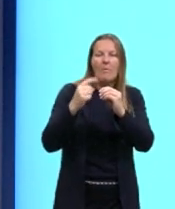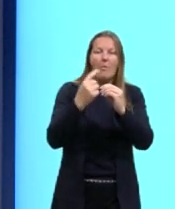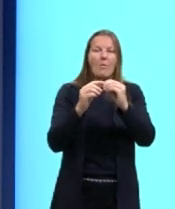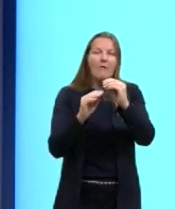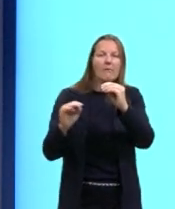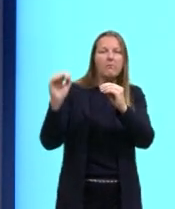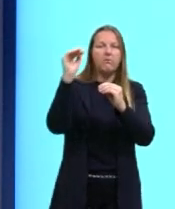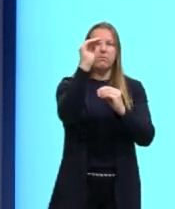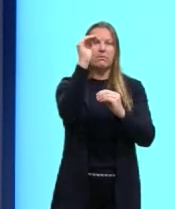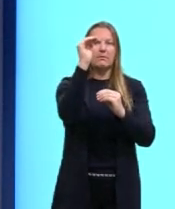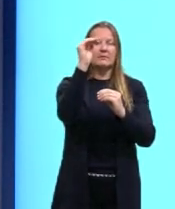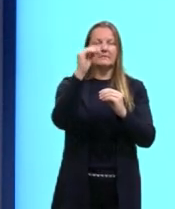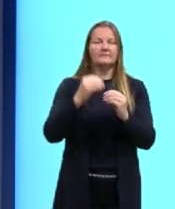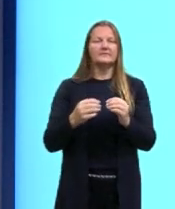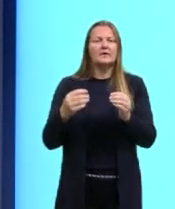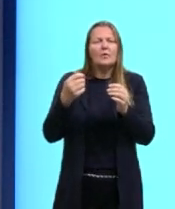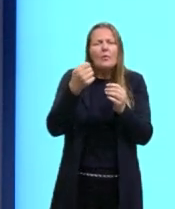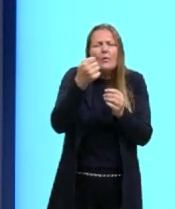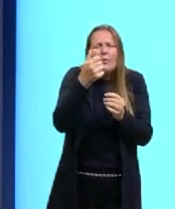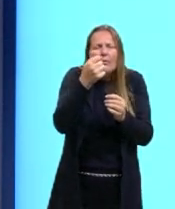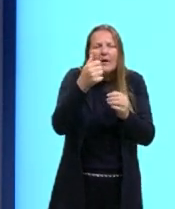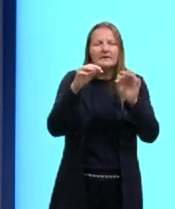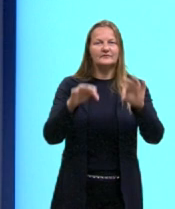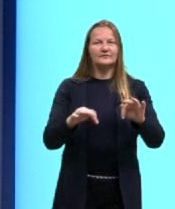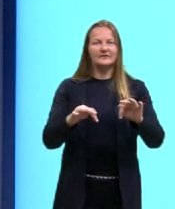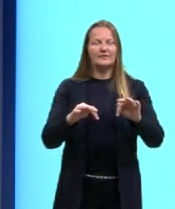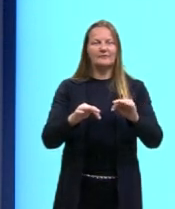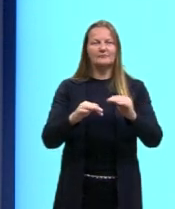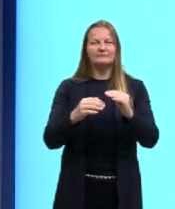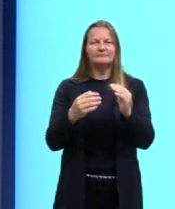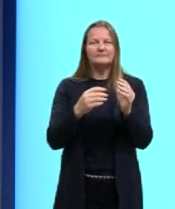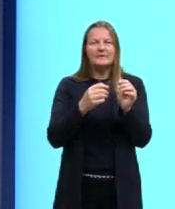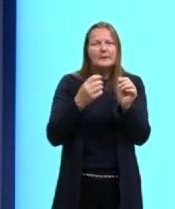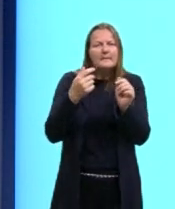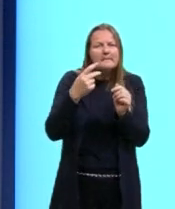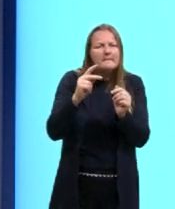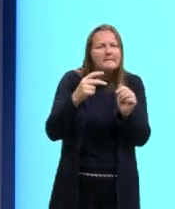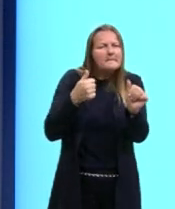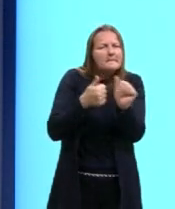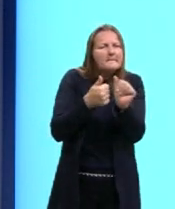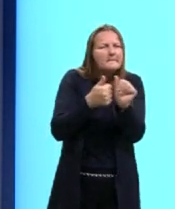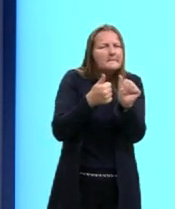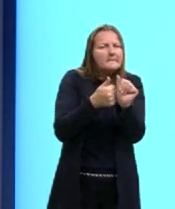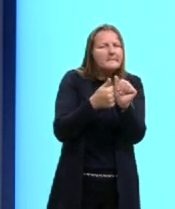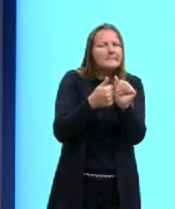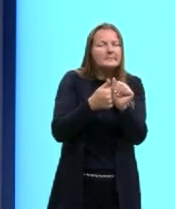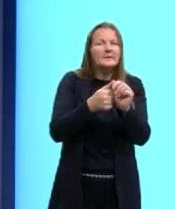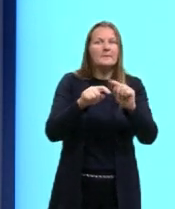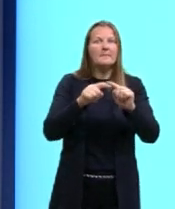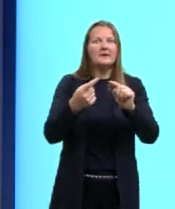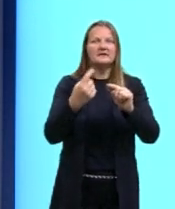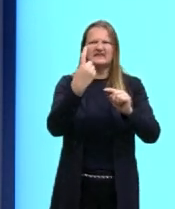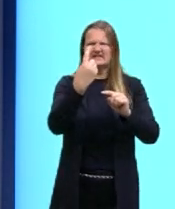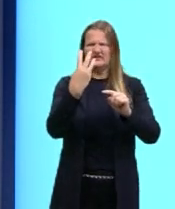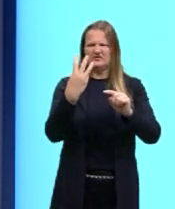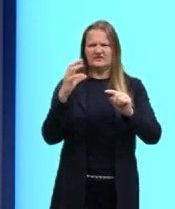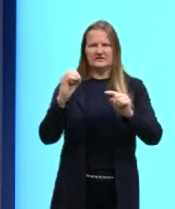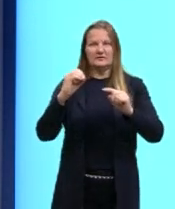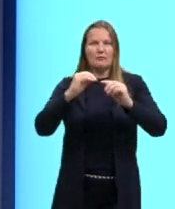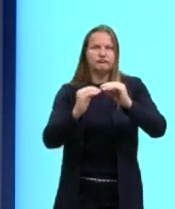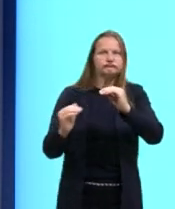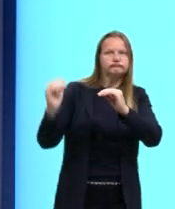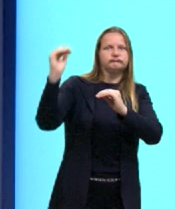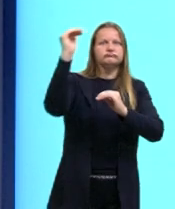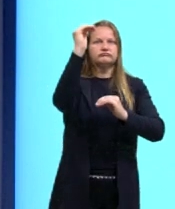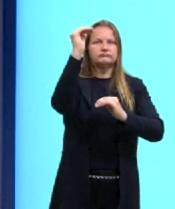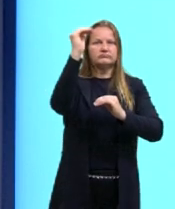até chegar ali no penúltimo termo né até chegar no 8 os valores eram próximos mas depois veio o último termo que